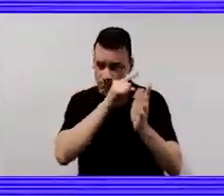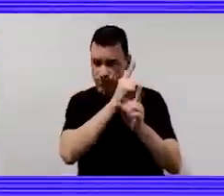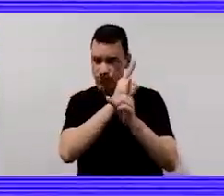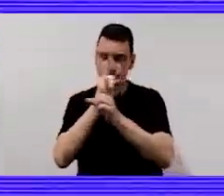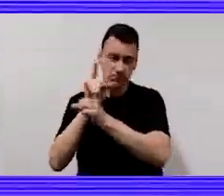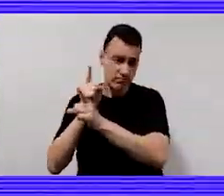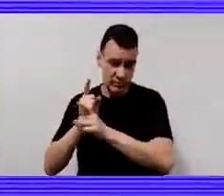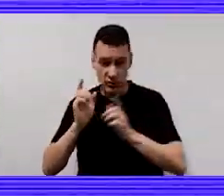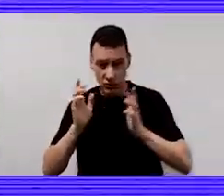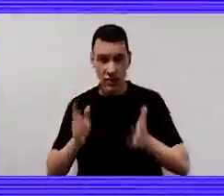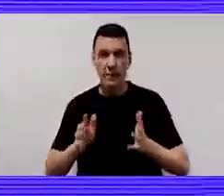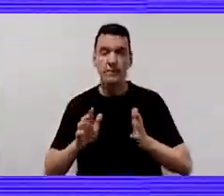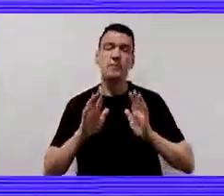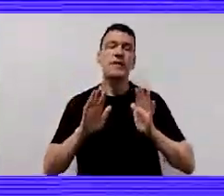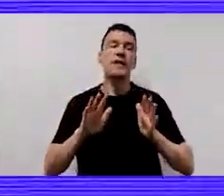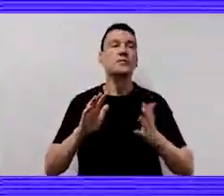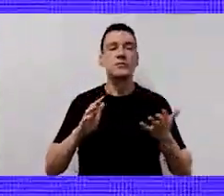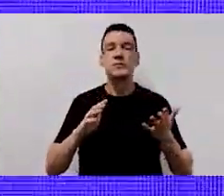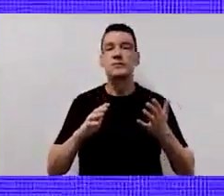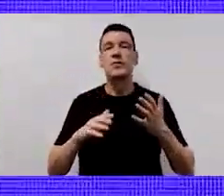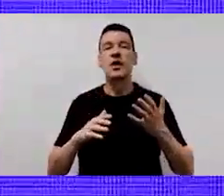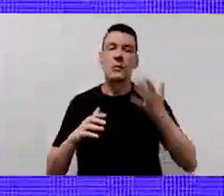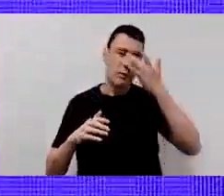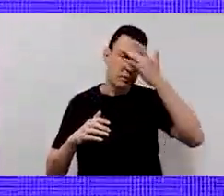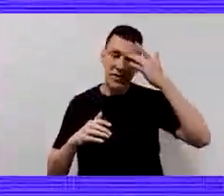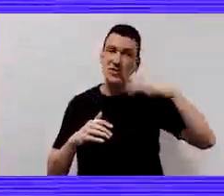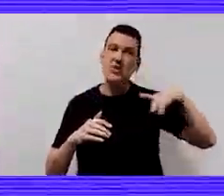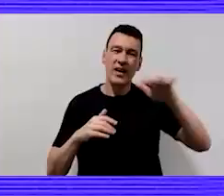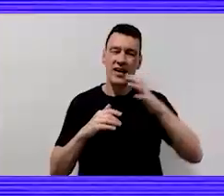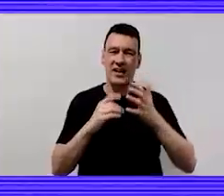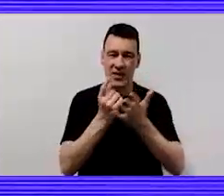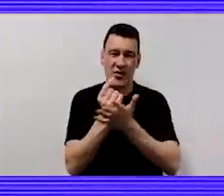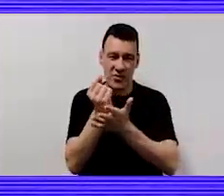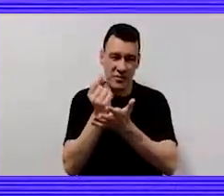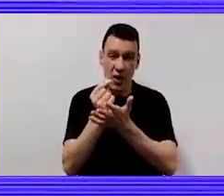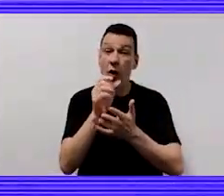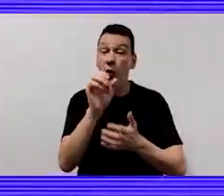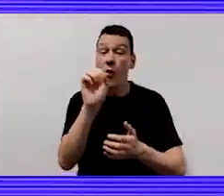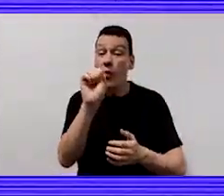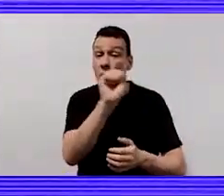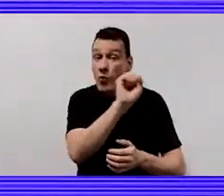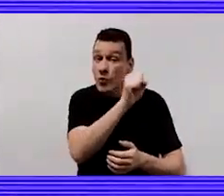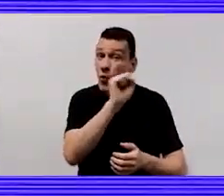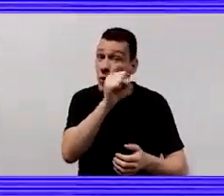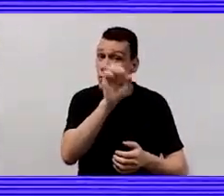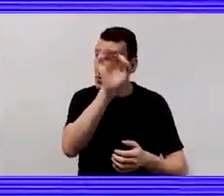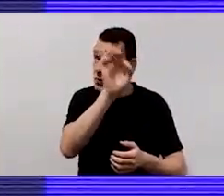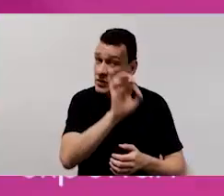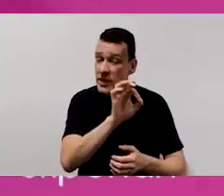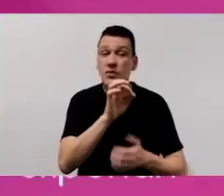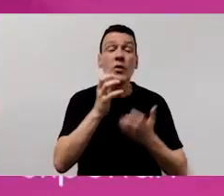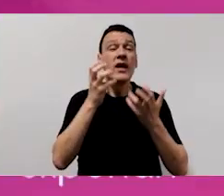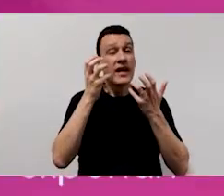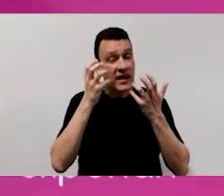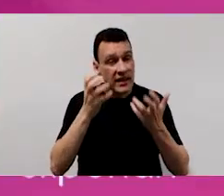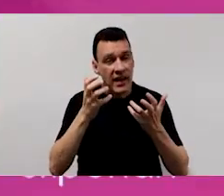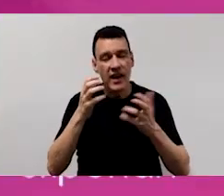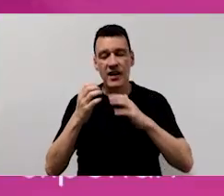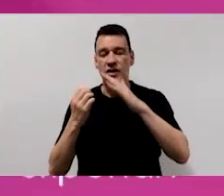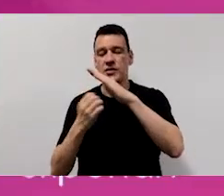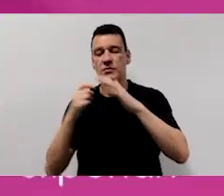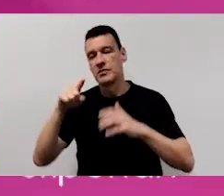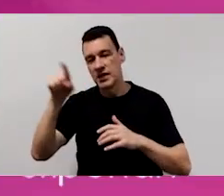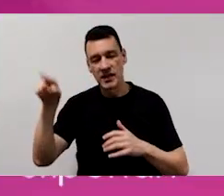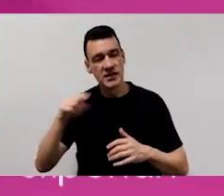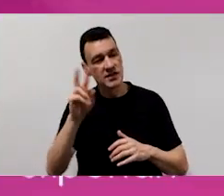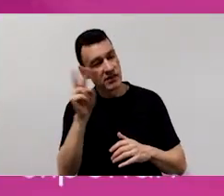88% dos consumidores gostariam que as empresas fossem capazes de reconhecê-los. O que isso quer dizer? Ou eu já passei